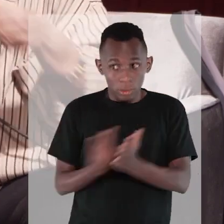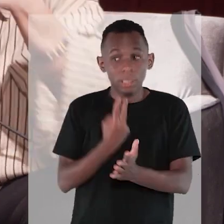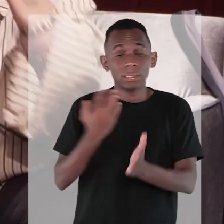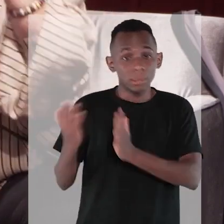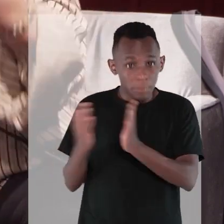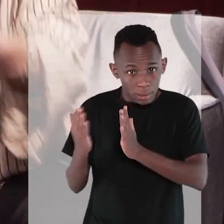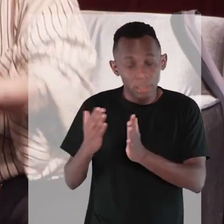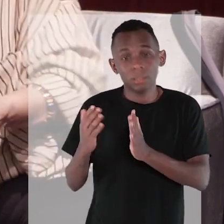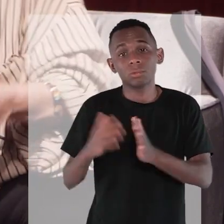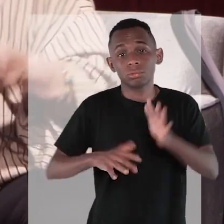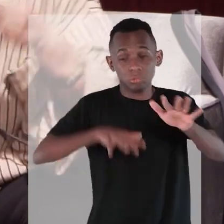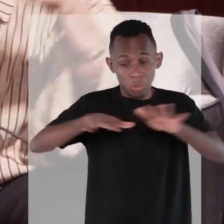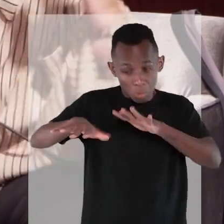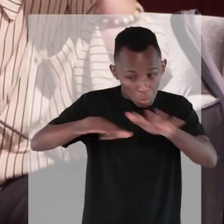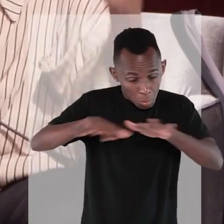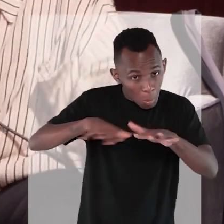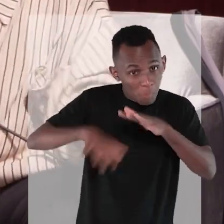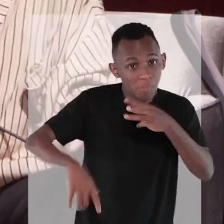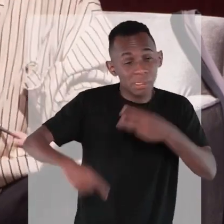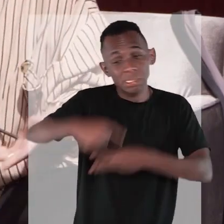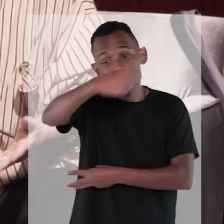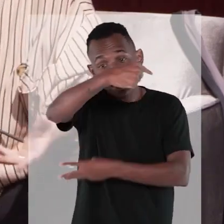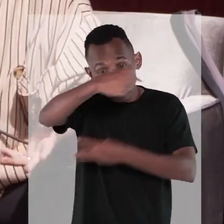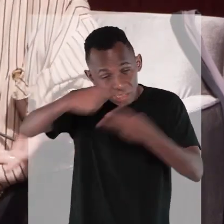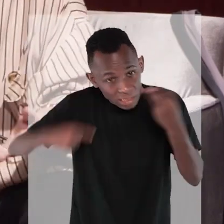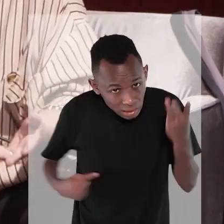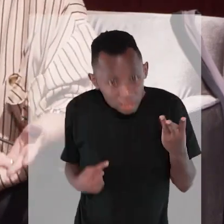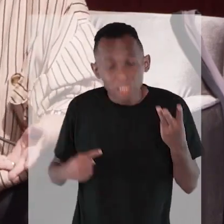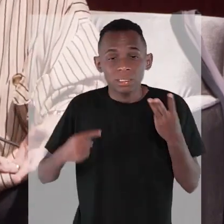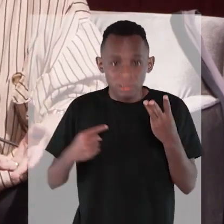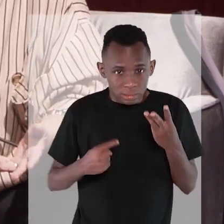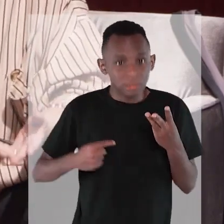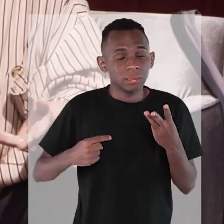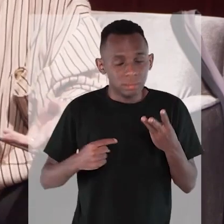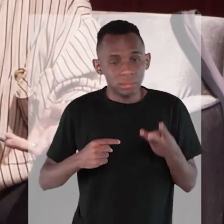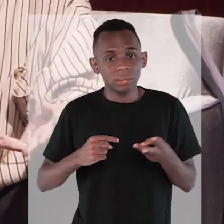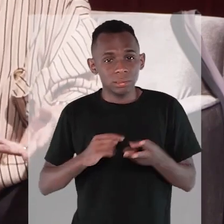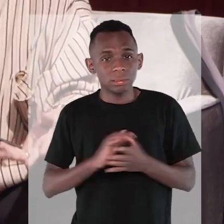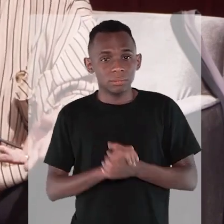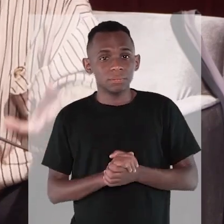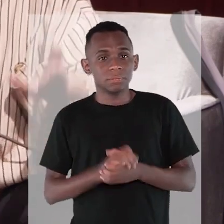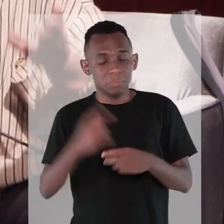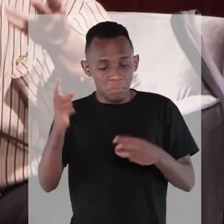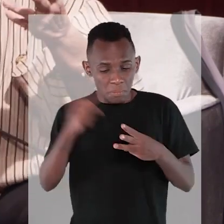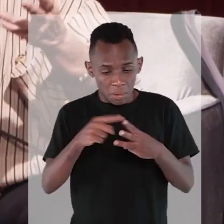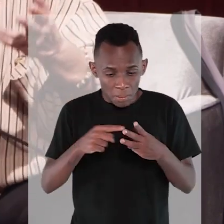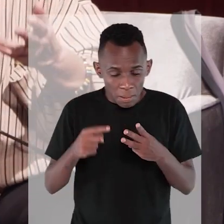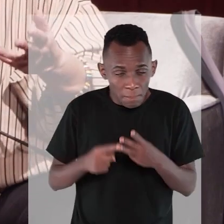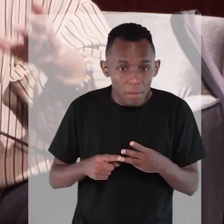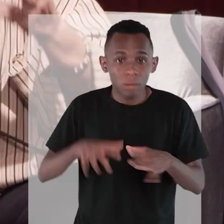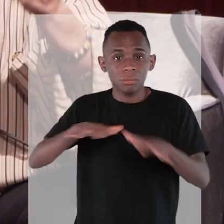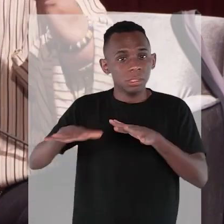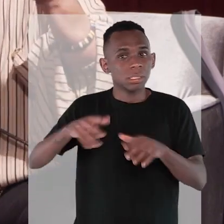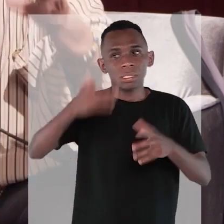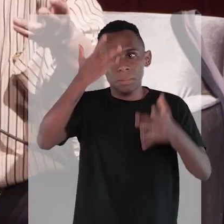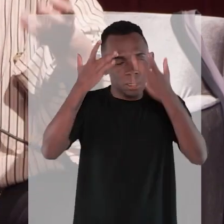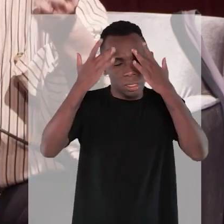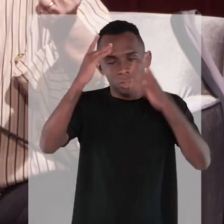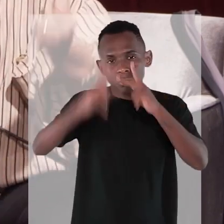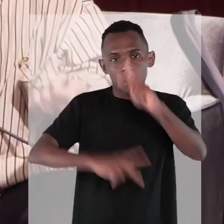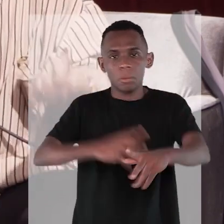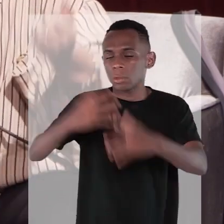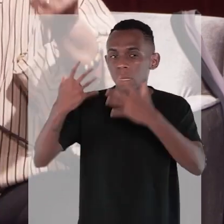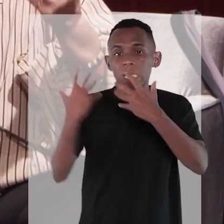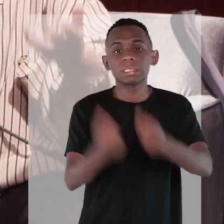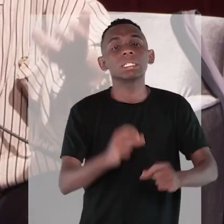motins, Caramuru, a revolta de Pinto Madeira e a própria da cabanagem em Pernambuco, e